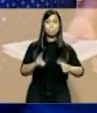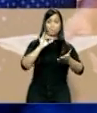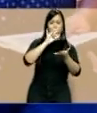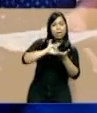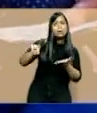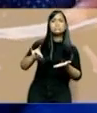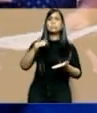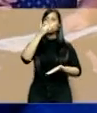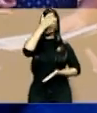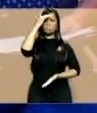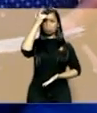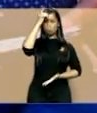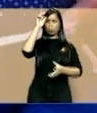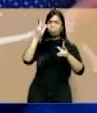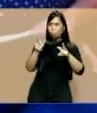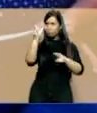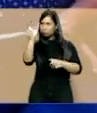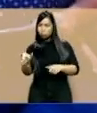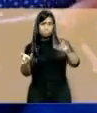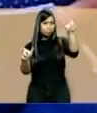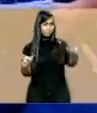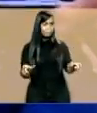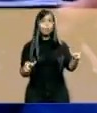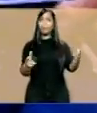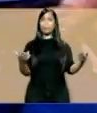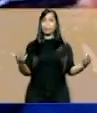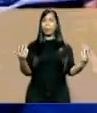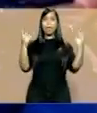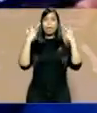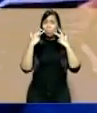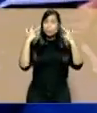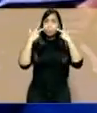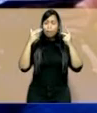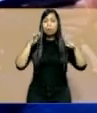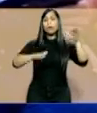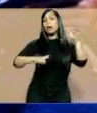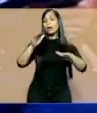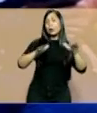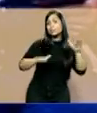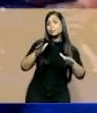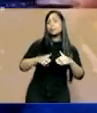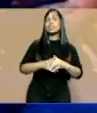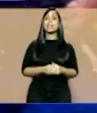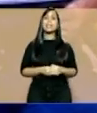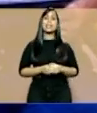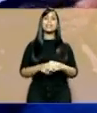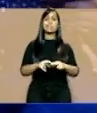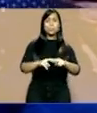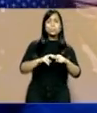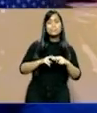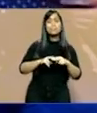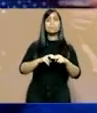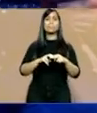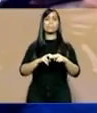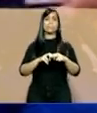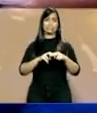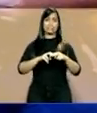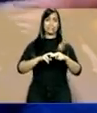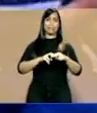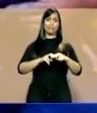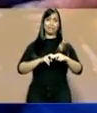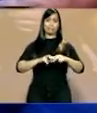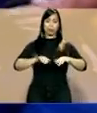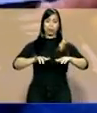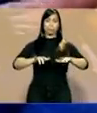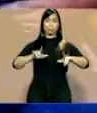pessoas comuns, como eu, como você, como a própria Vivian, que às vezes, munidos pelo protegidos